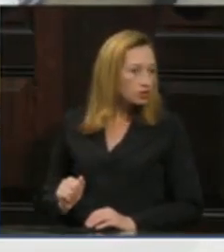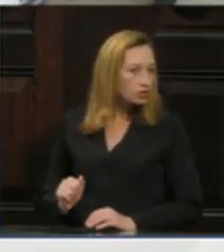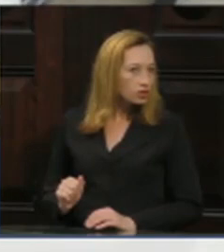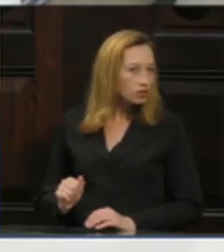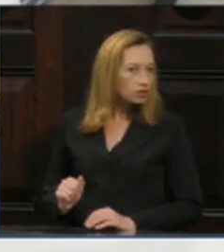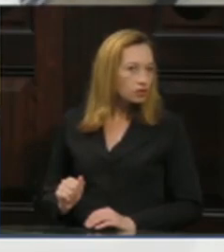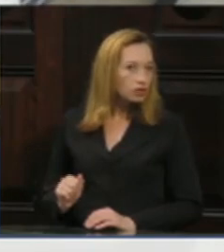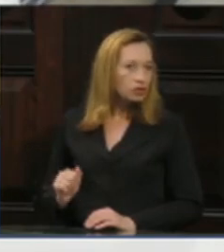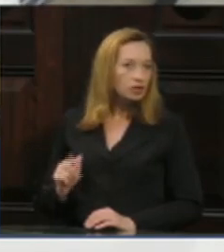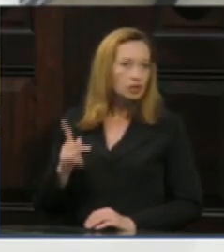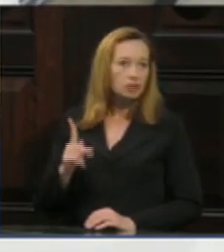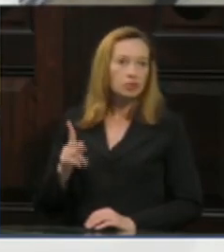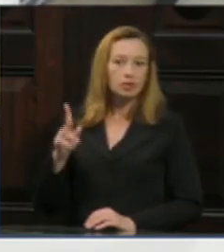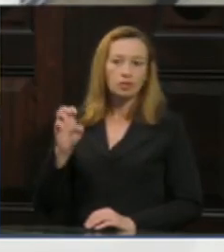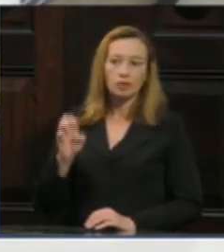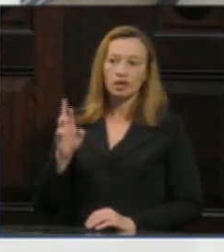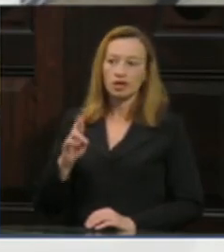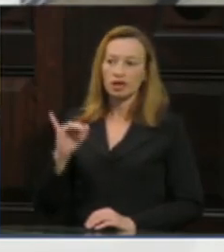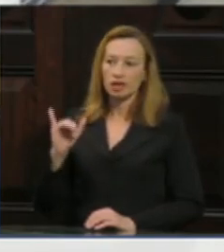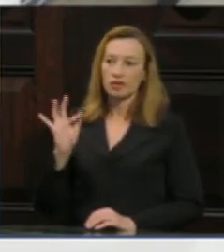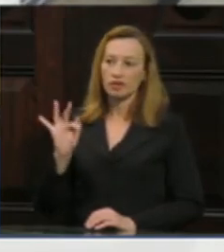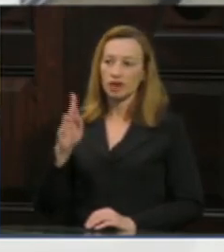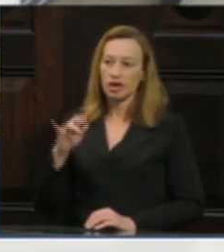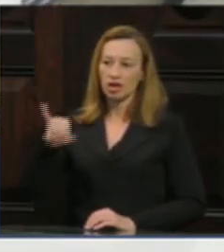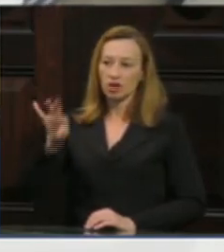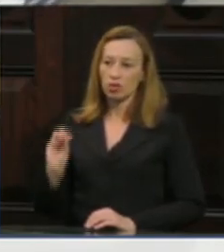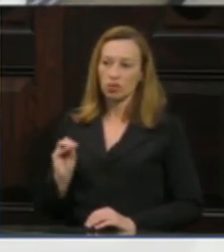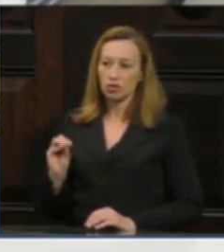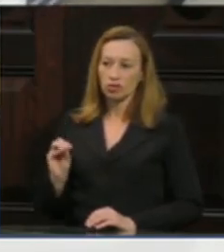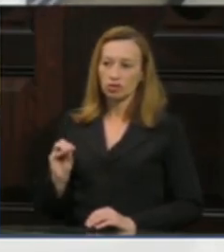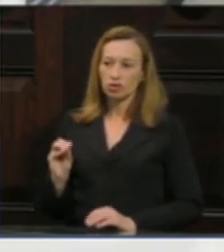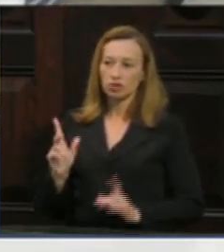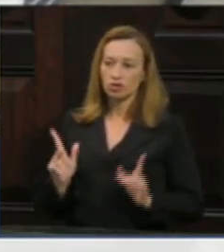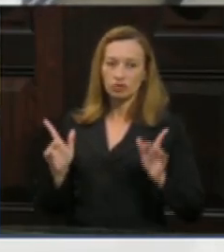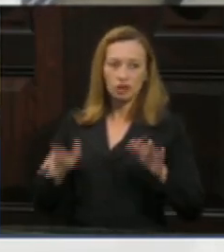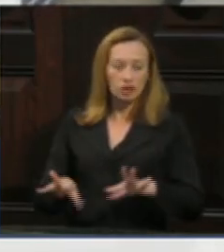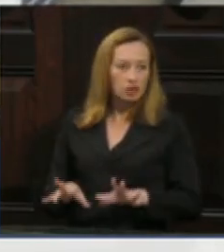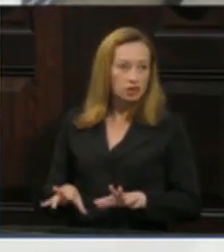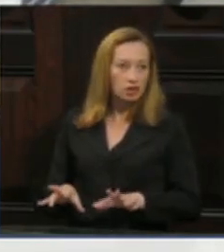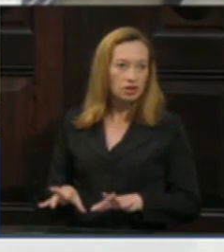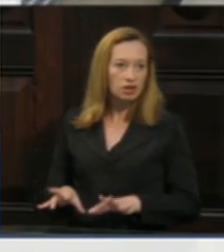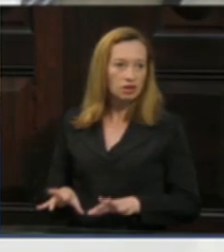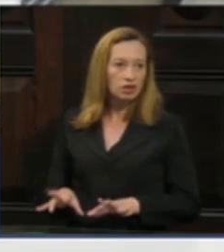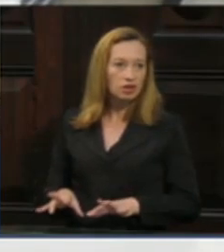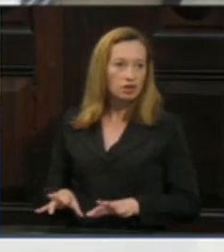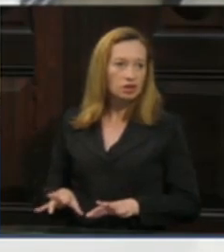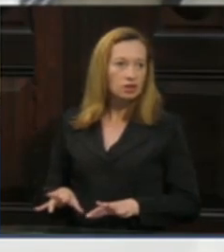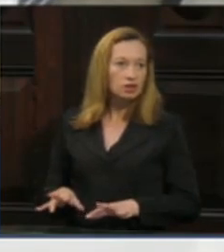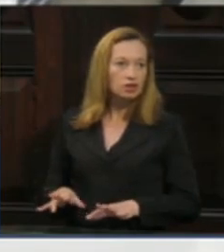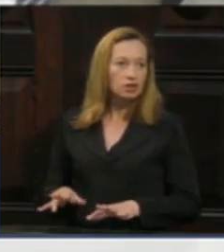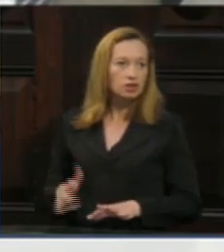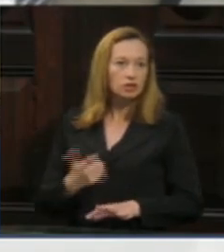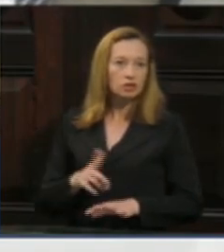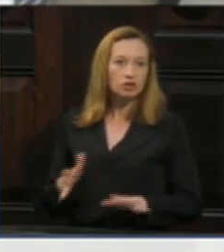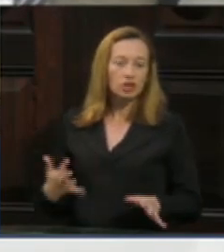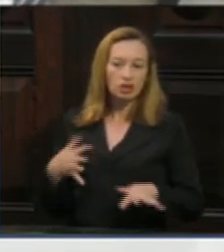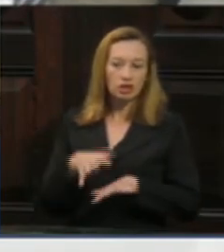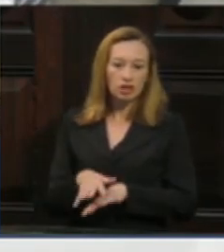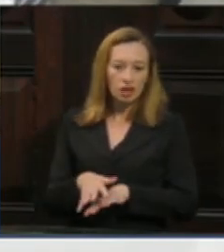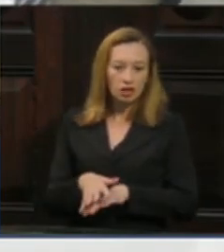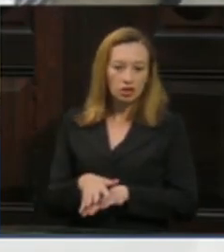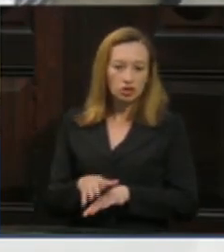aprovado, vai ao autógrafo. Projeto de lei 3101-A de 2014, de autoria do deputado Samuel Malafaia, que institui a política estadual de educação no